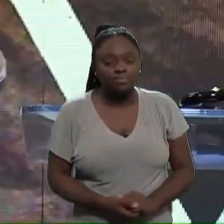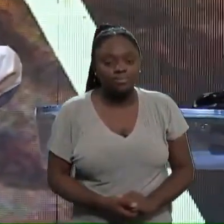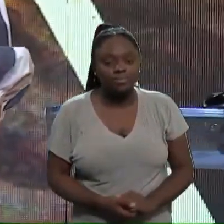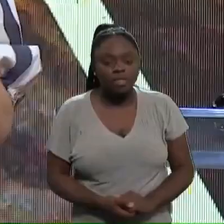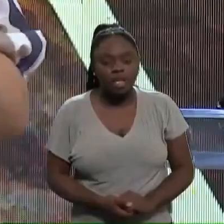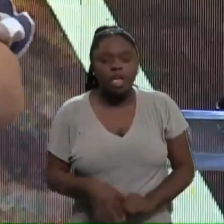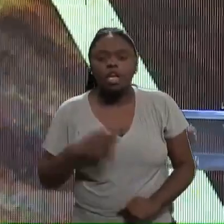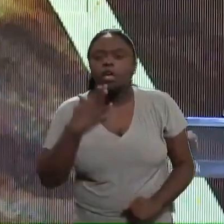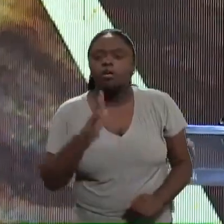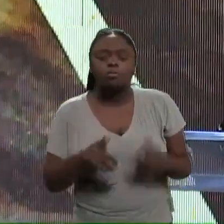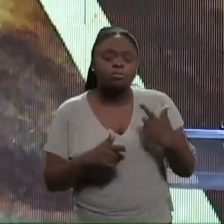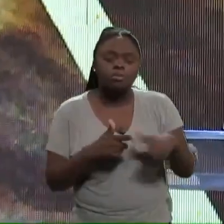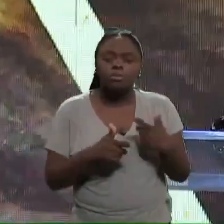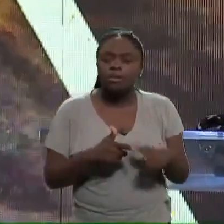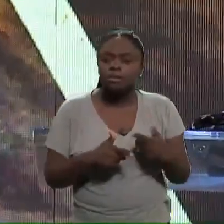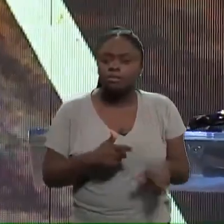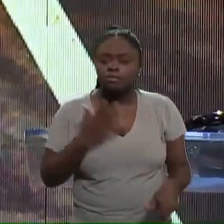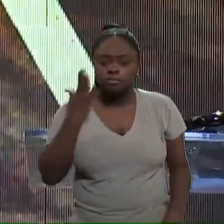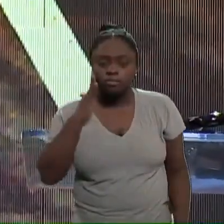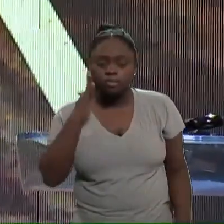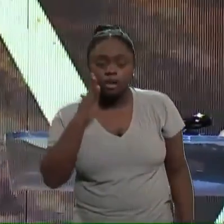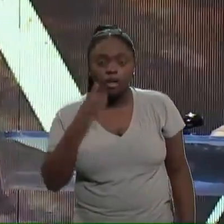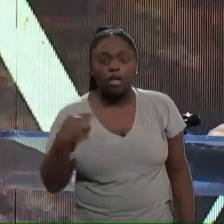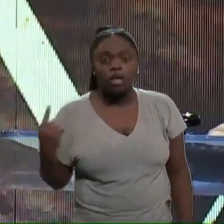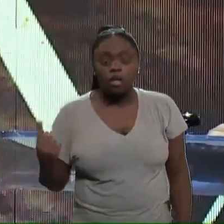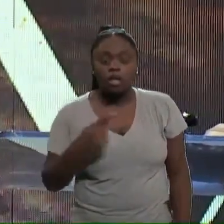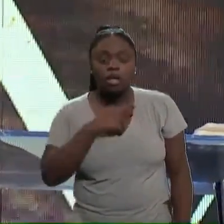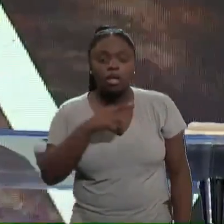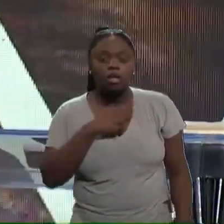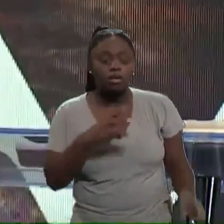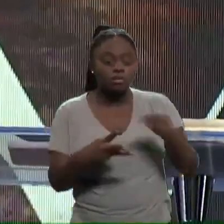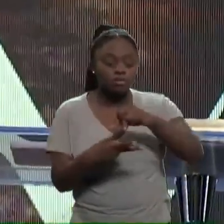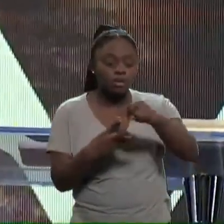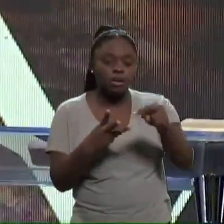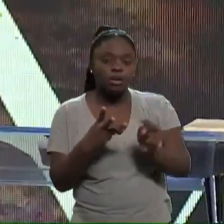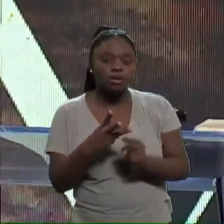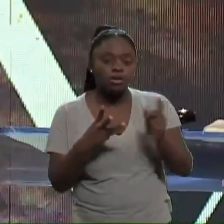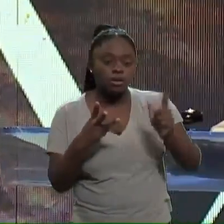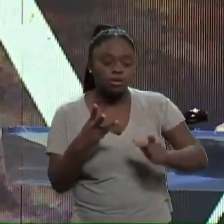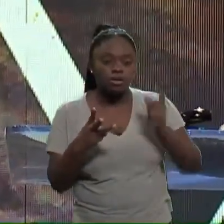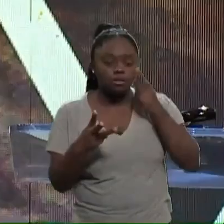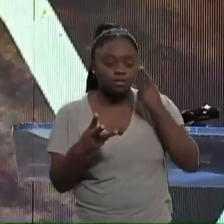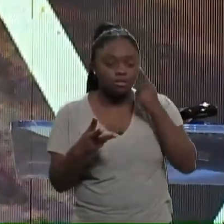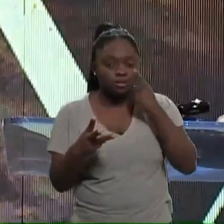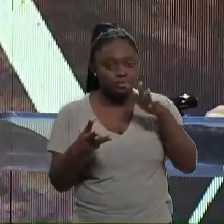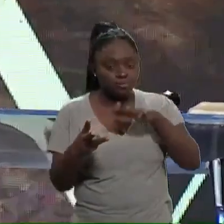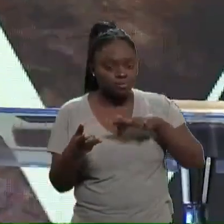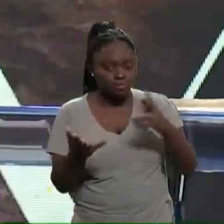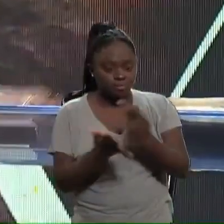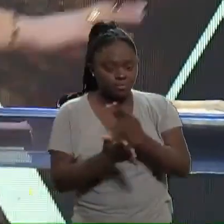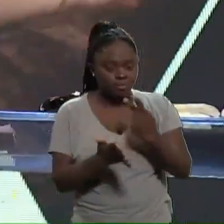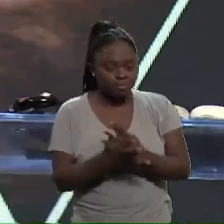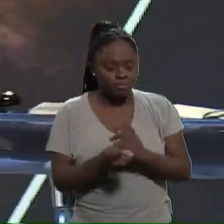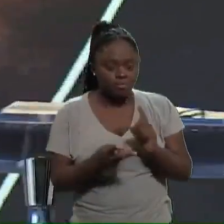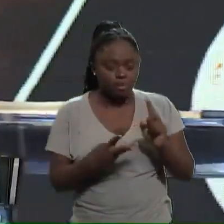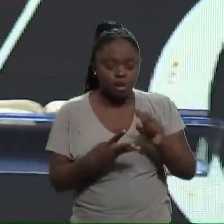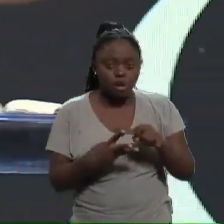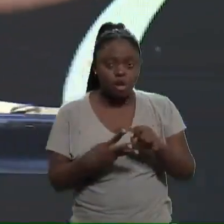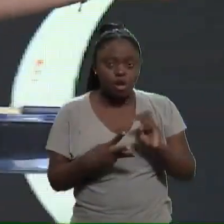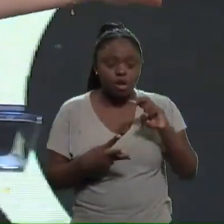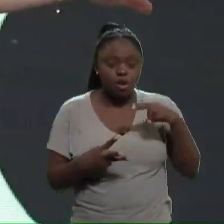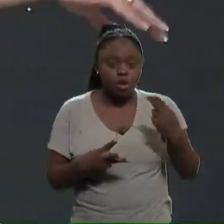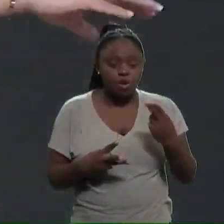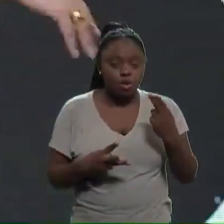Sabe qual é o nosso problema? Que nós temos três lugares que nós olhamos de forma errada. Ou nós olhamos demais para o